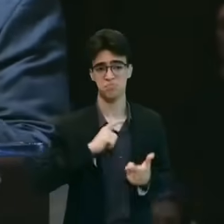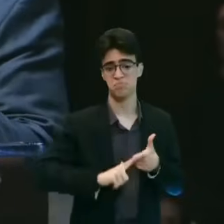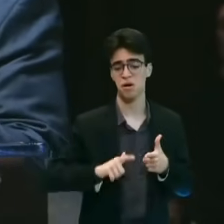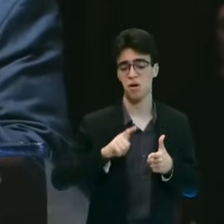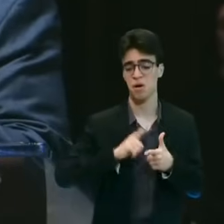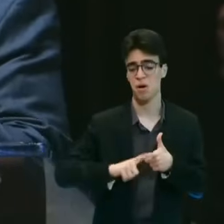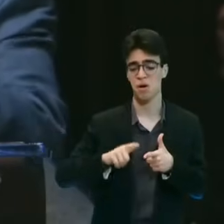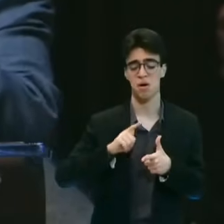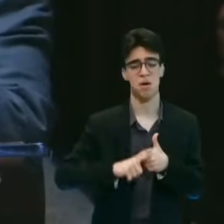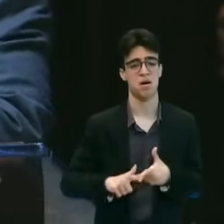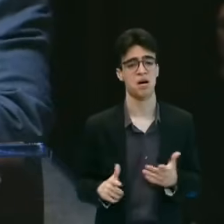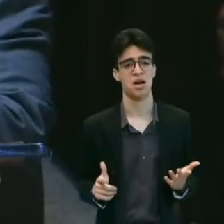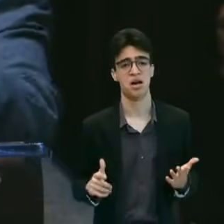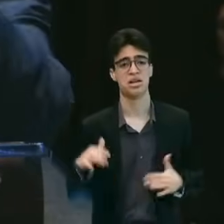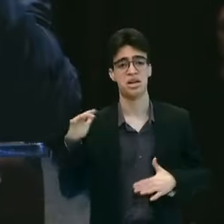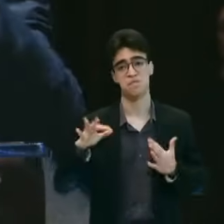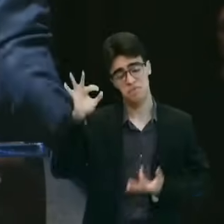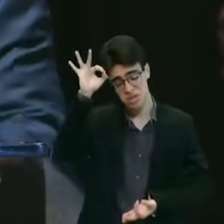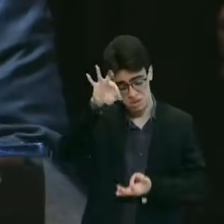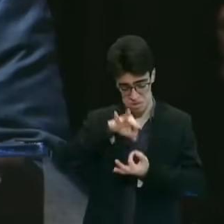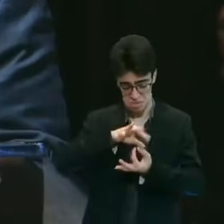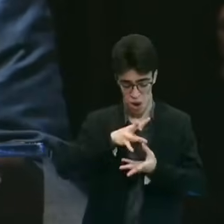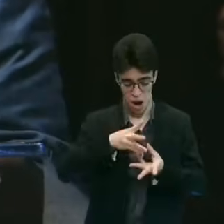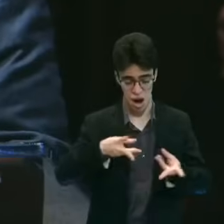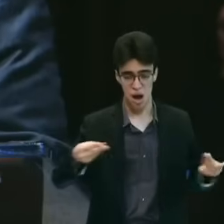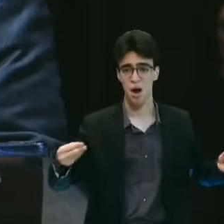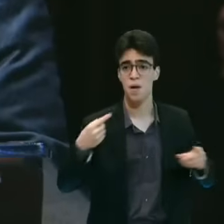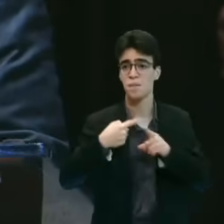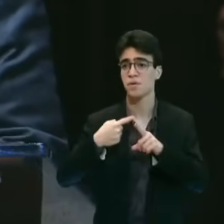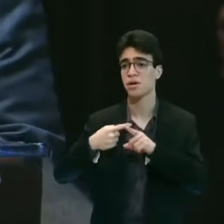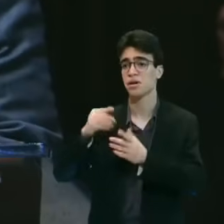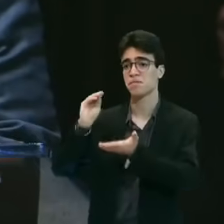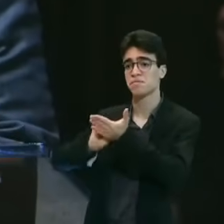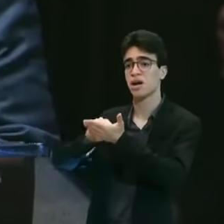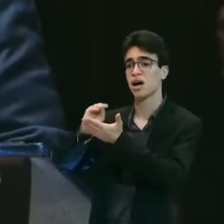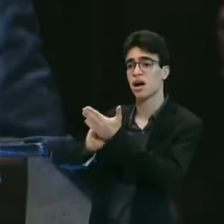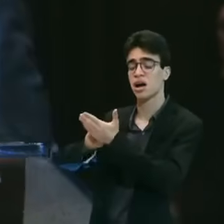nosso espírito às vezes morreu porque não tem comunhão com Deus.